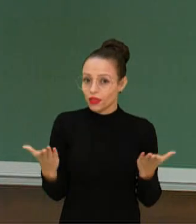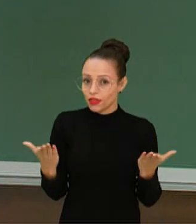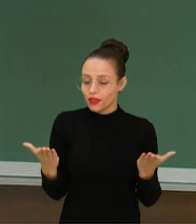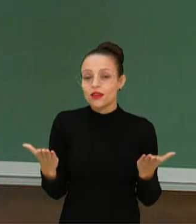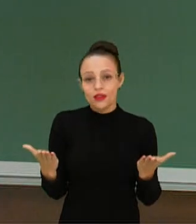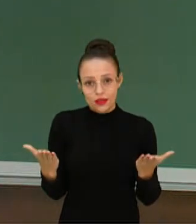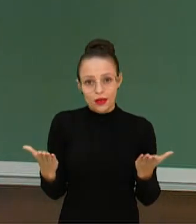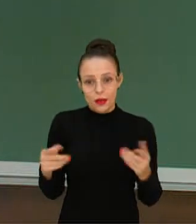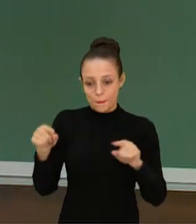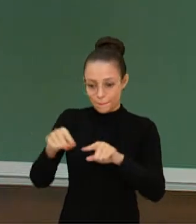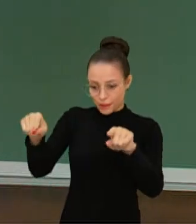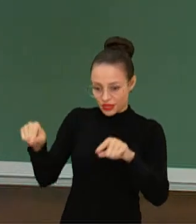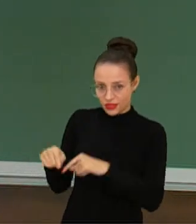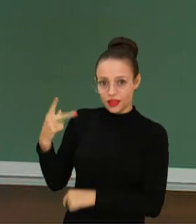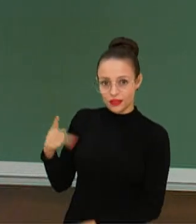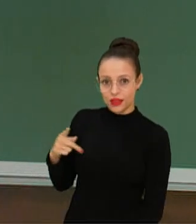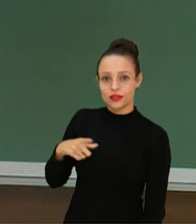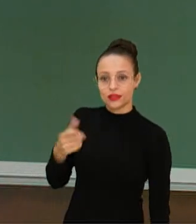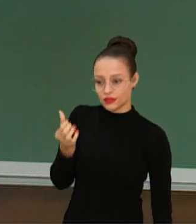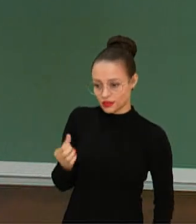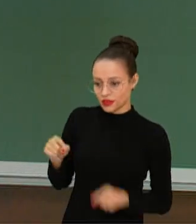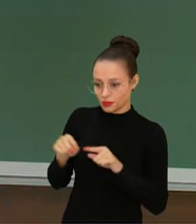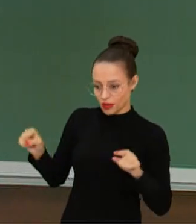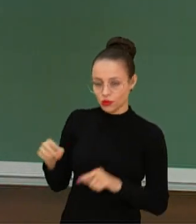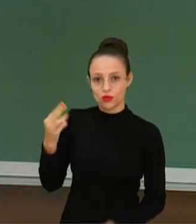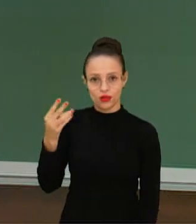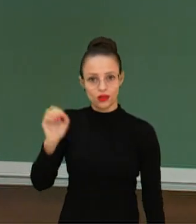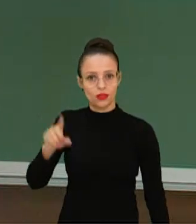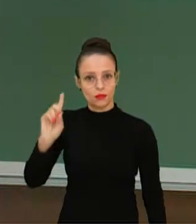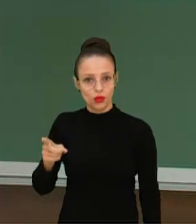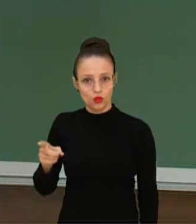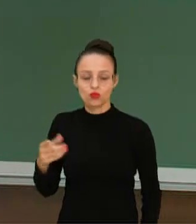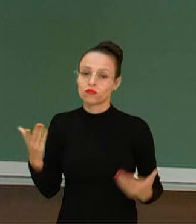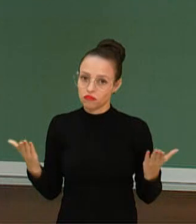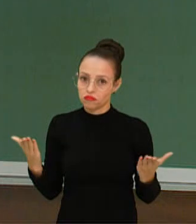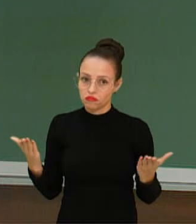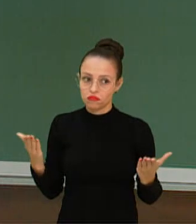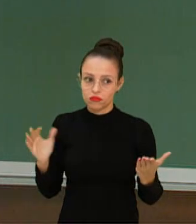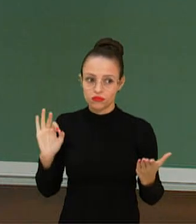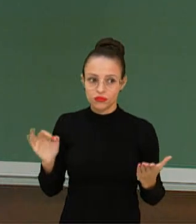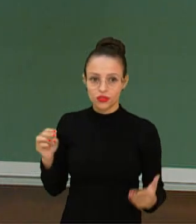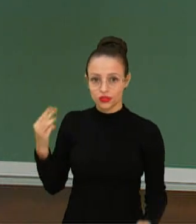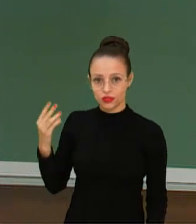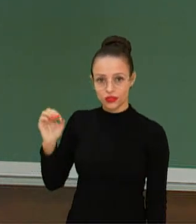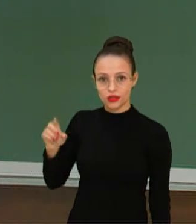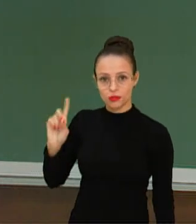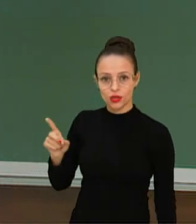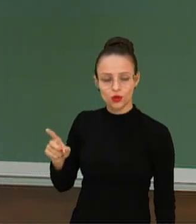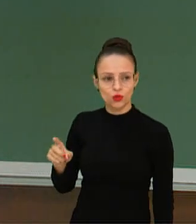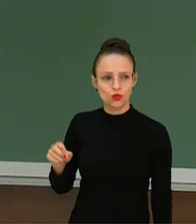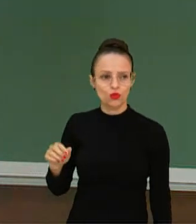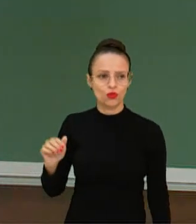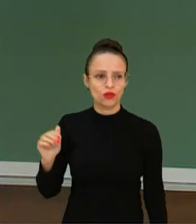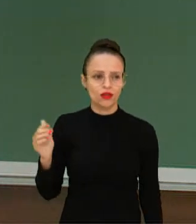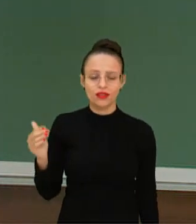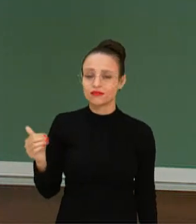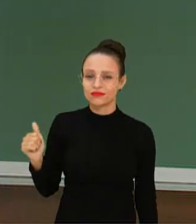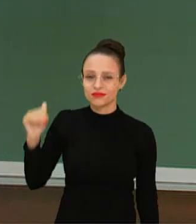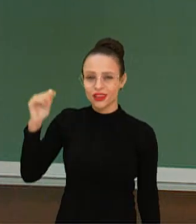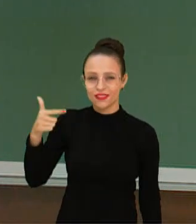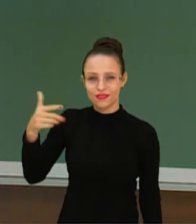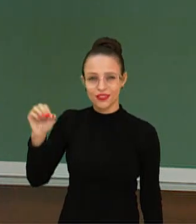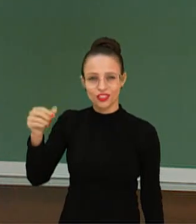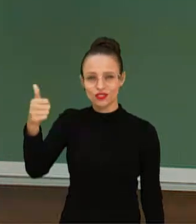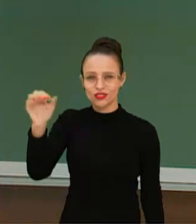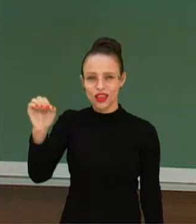comigo, se a piscina do Pedro tem 6 metros e tem 30 mil litros, 30 mil, está aqui na letra C a opção. Acima, as opções